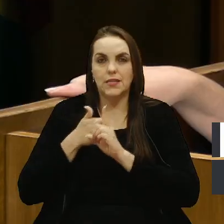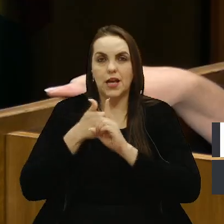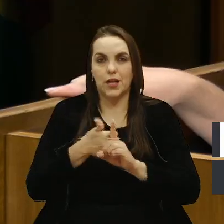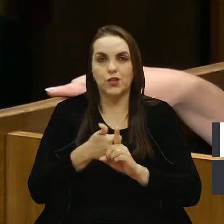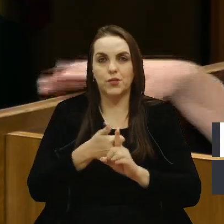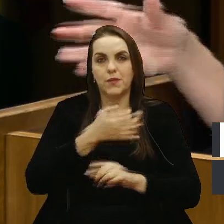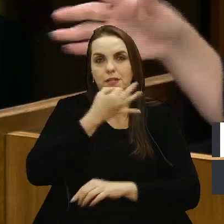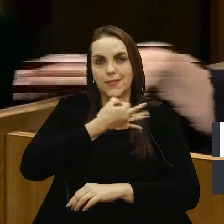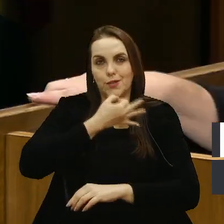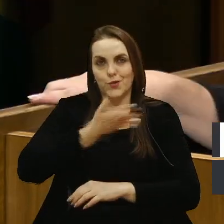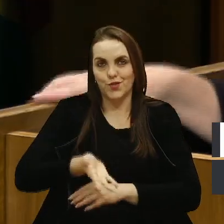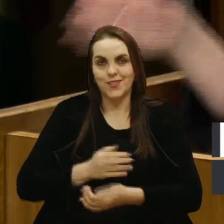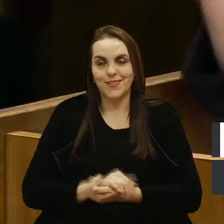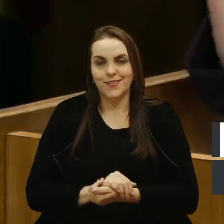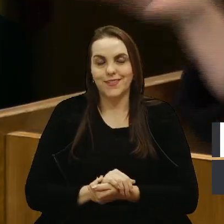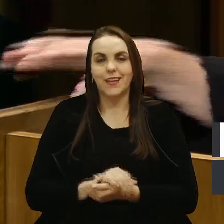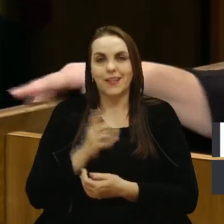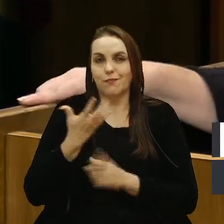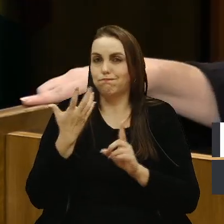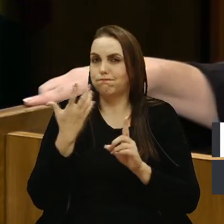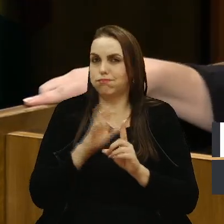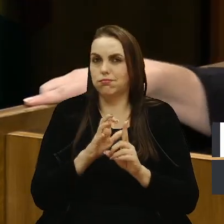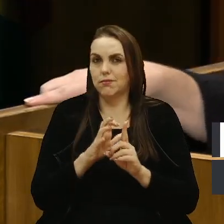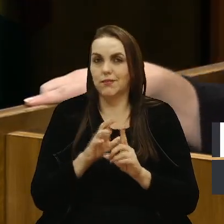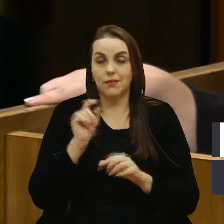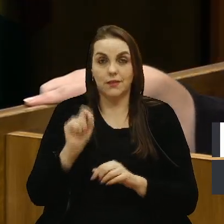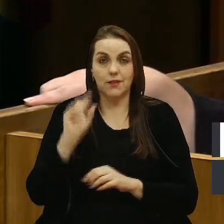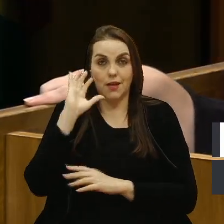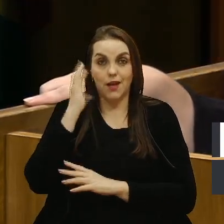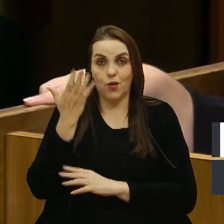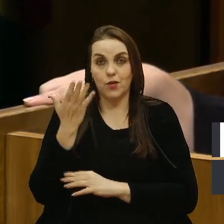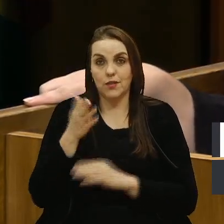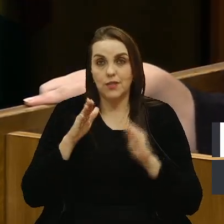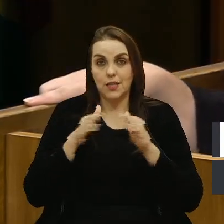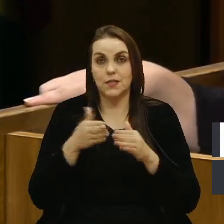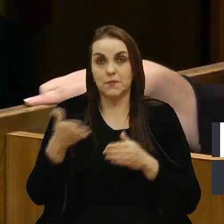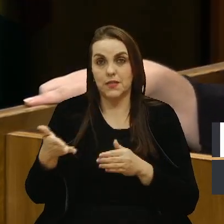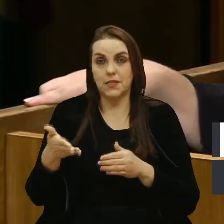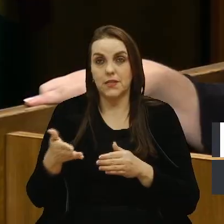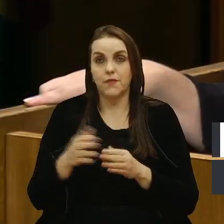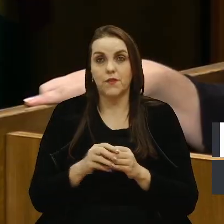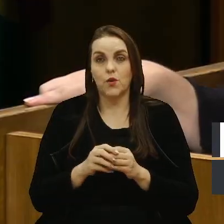em Caxias do Sul, e o nosso repúdio a essa situação em específico